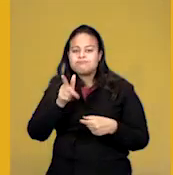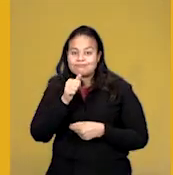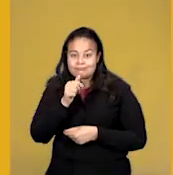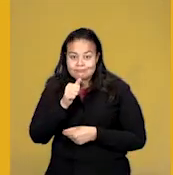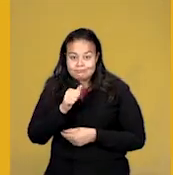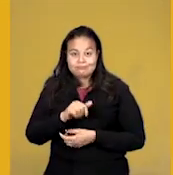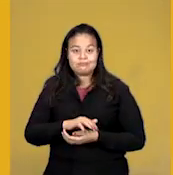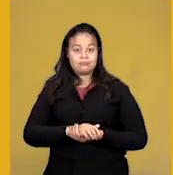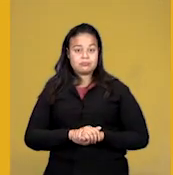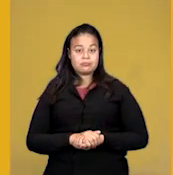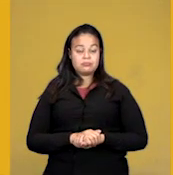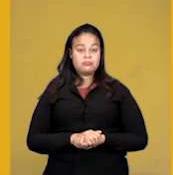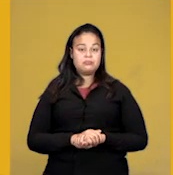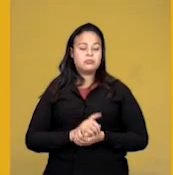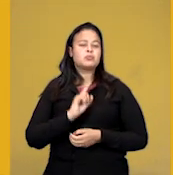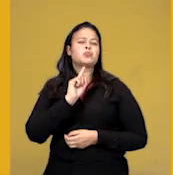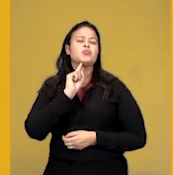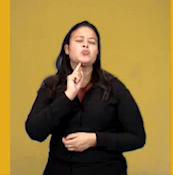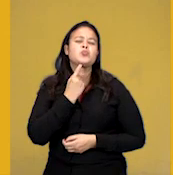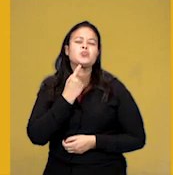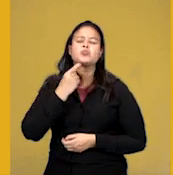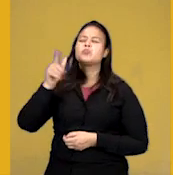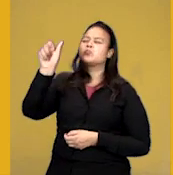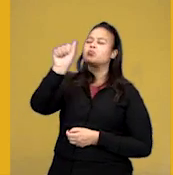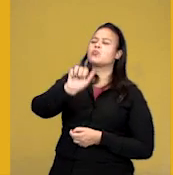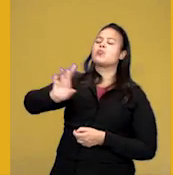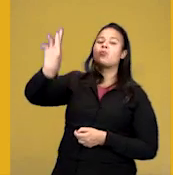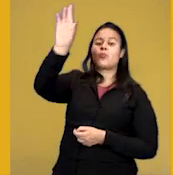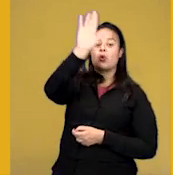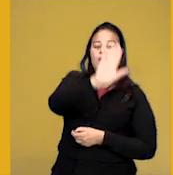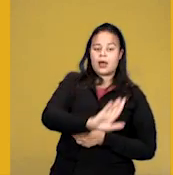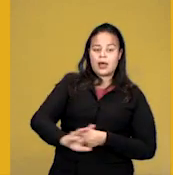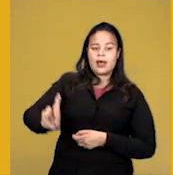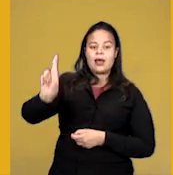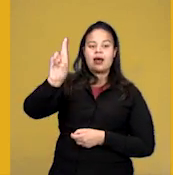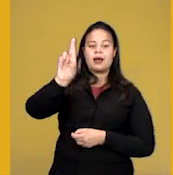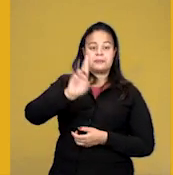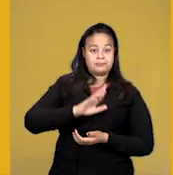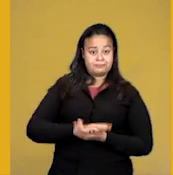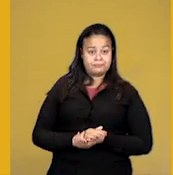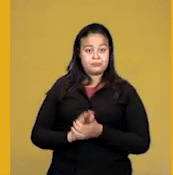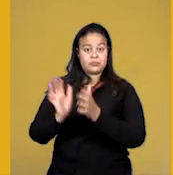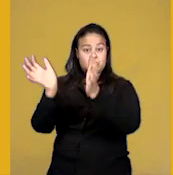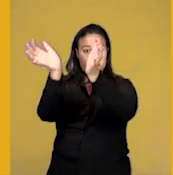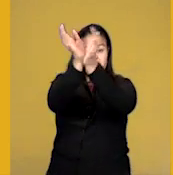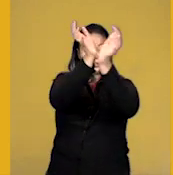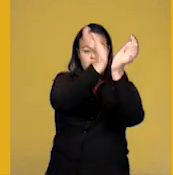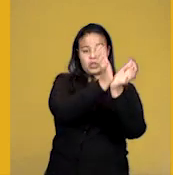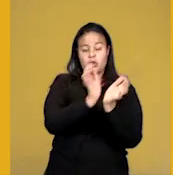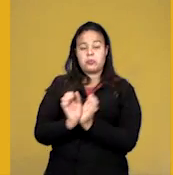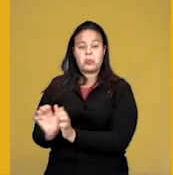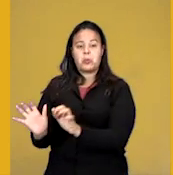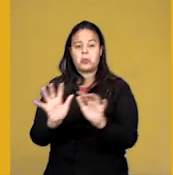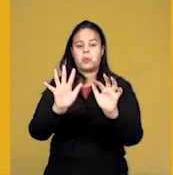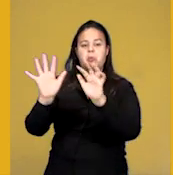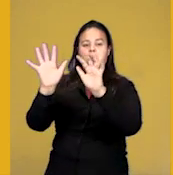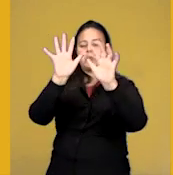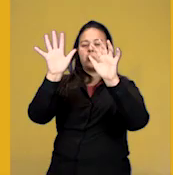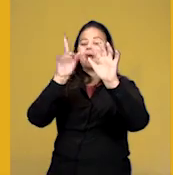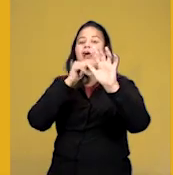Bom, e quanto à contaminação do ar? O ar é formado por um conjunto de gases e vapor de